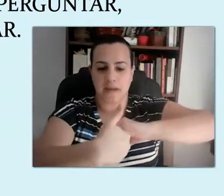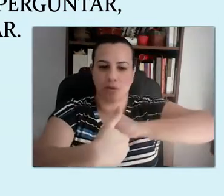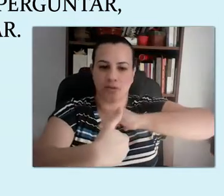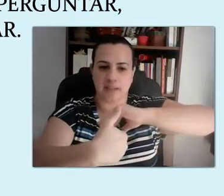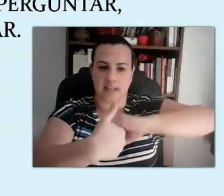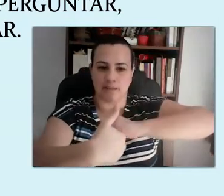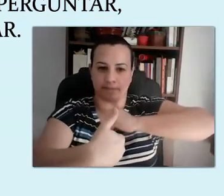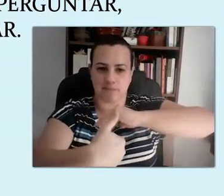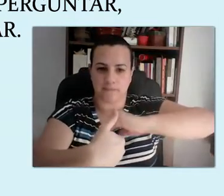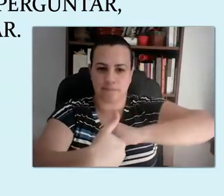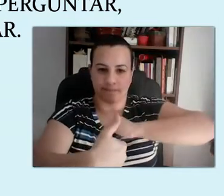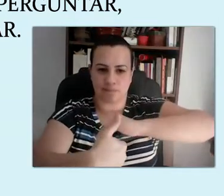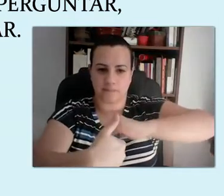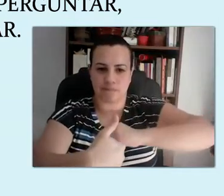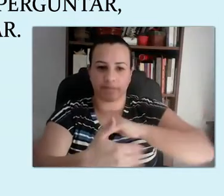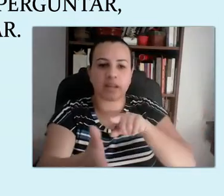você me aconselha.